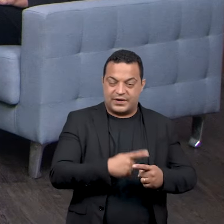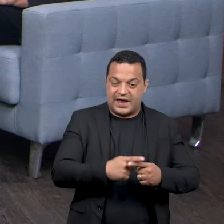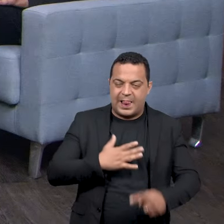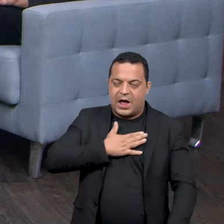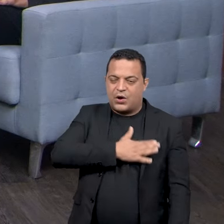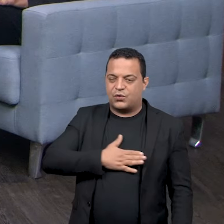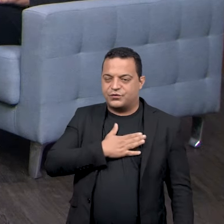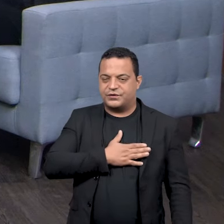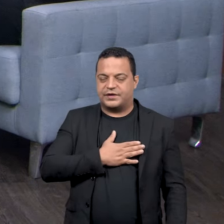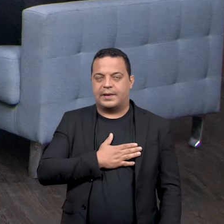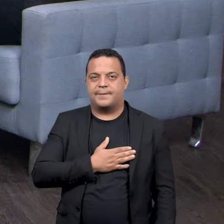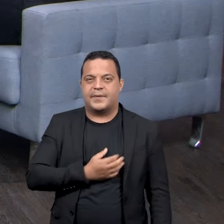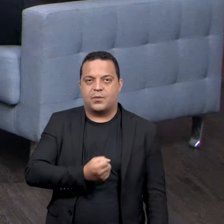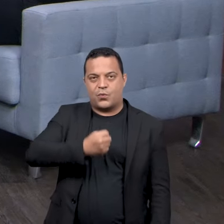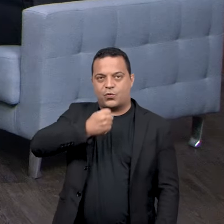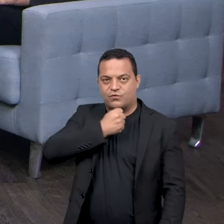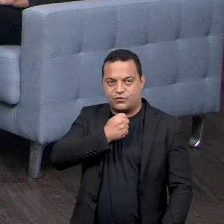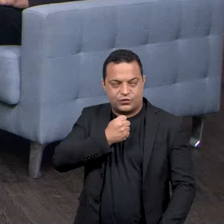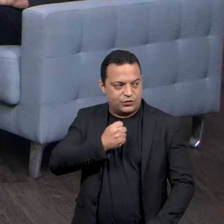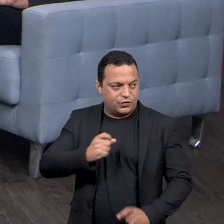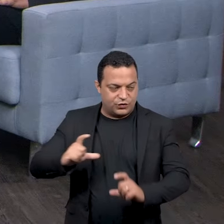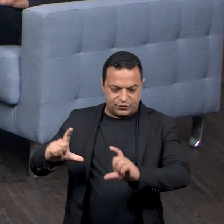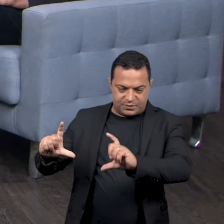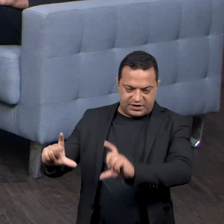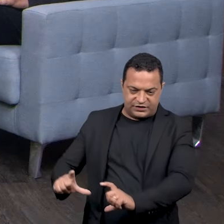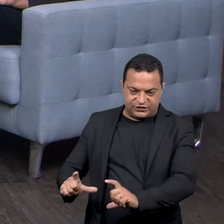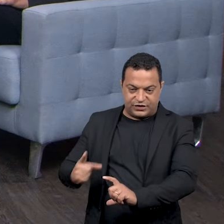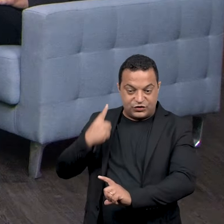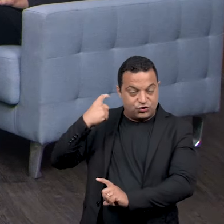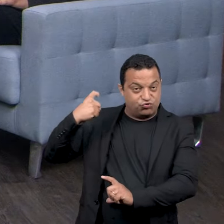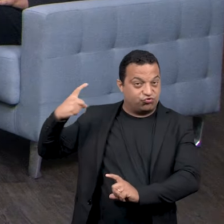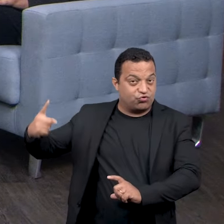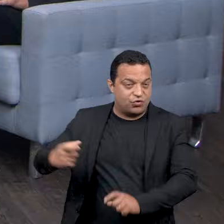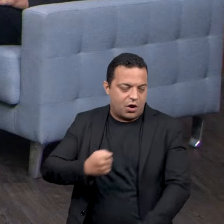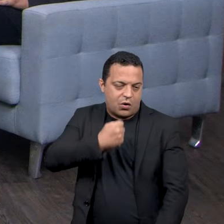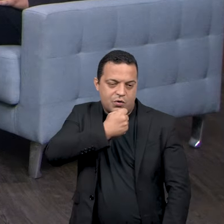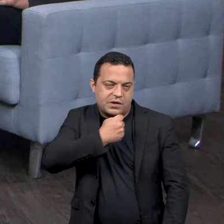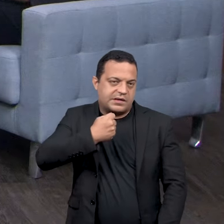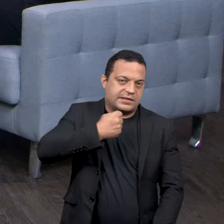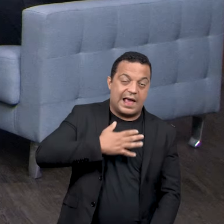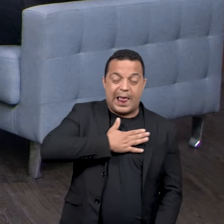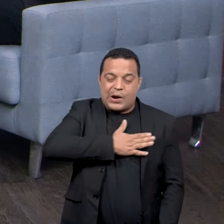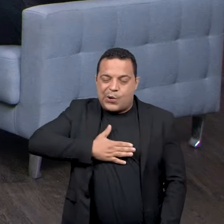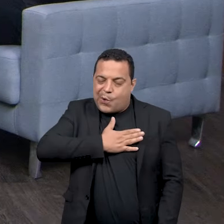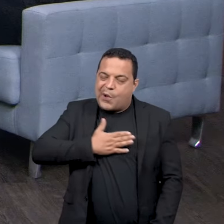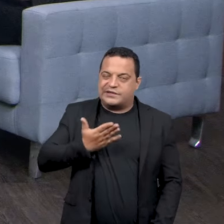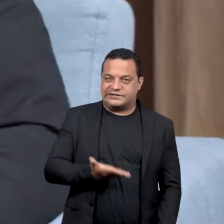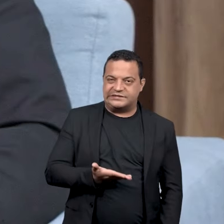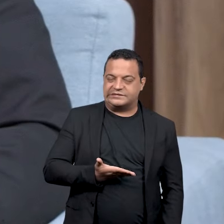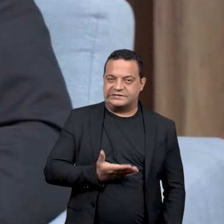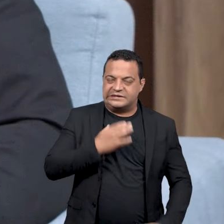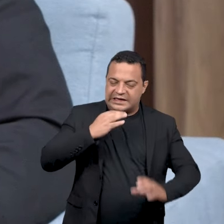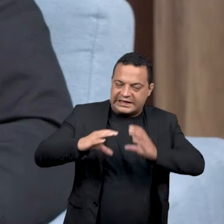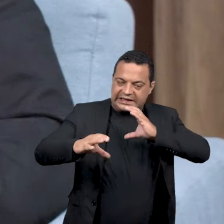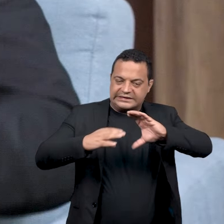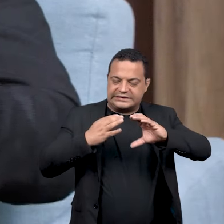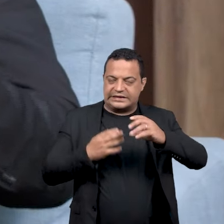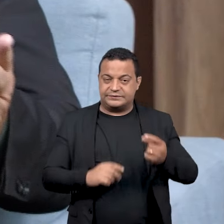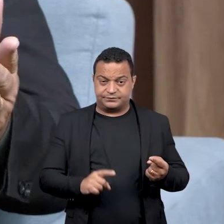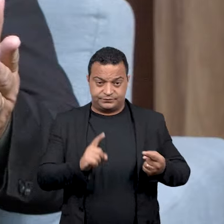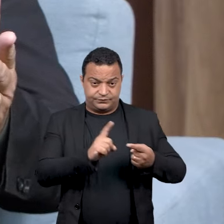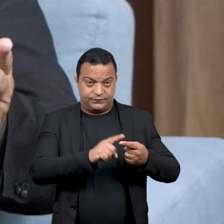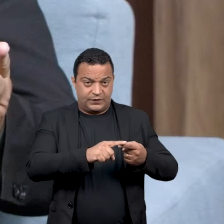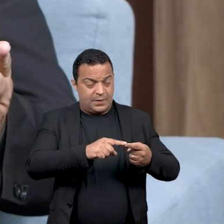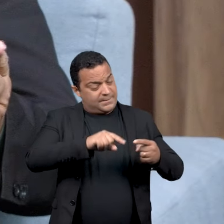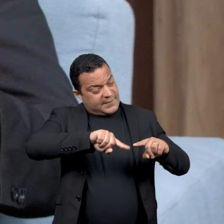ligar e ficar cantando louvor na caixa de som. É uma bênção, a irmã Sueli. Certamente, os demais, vamos só falar